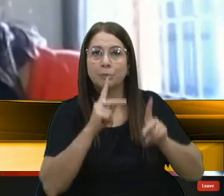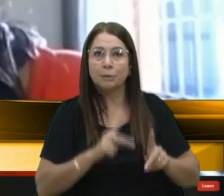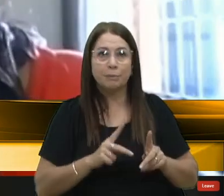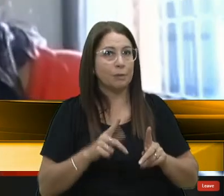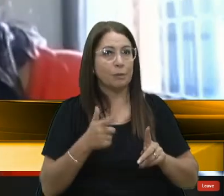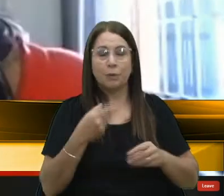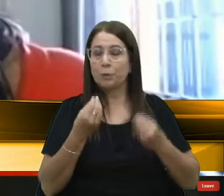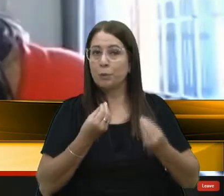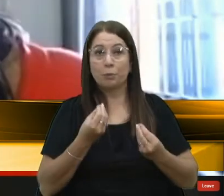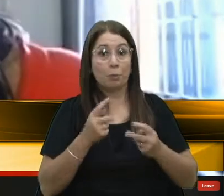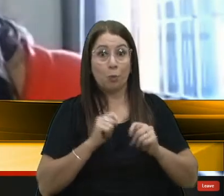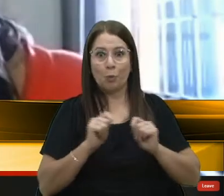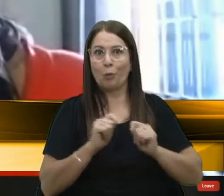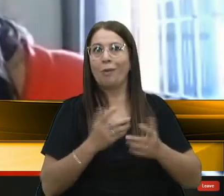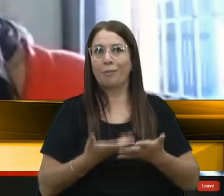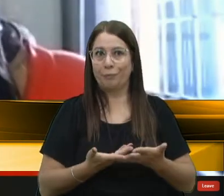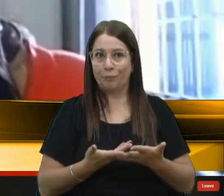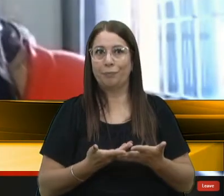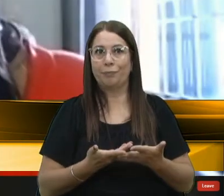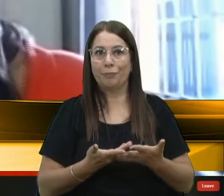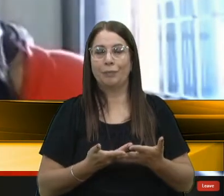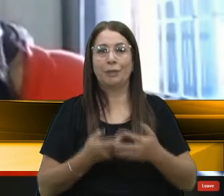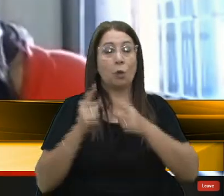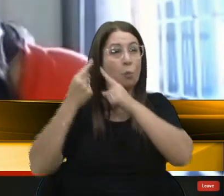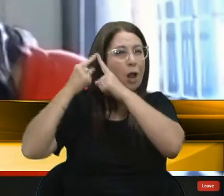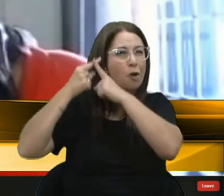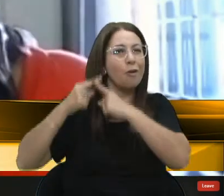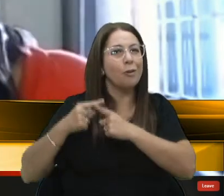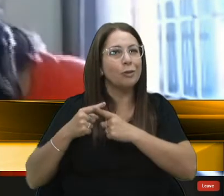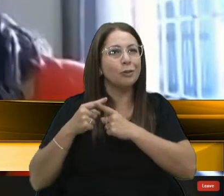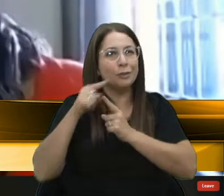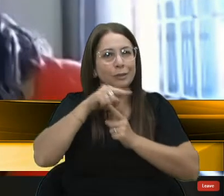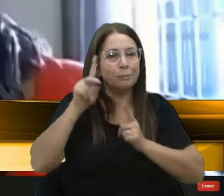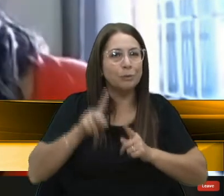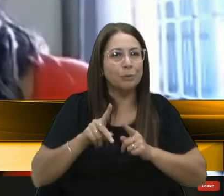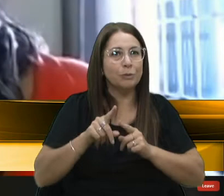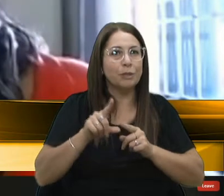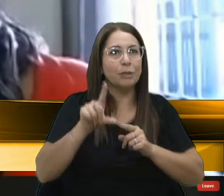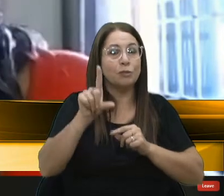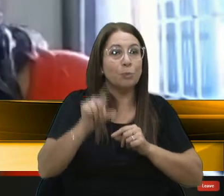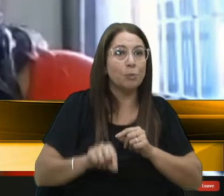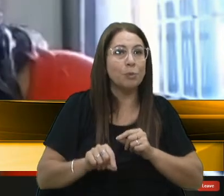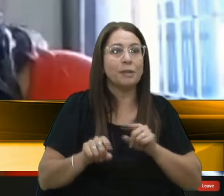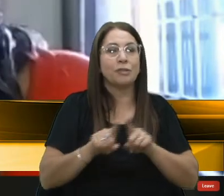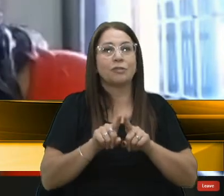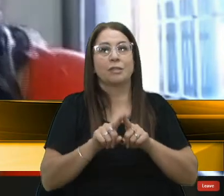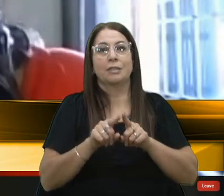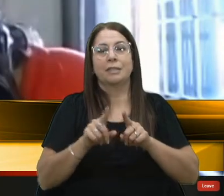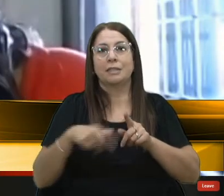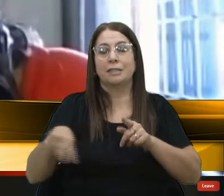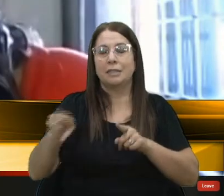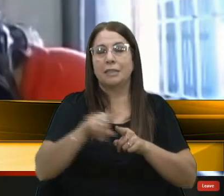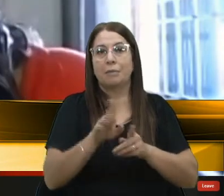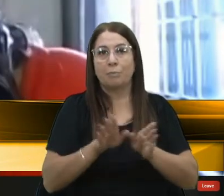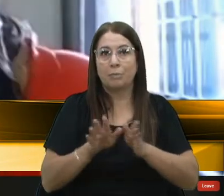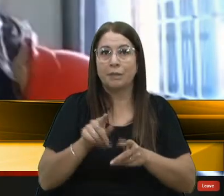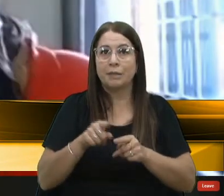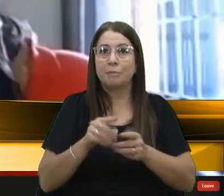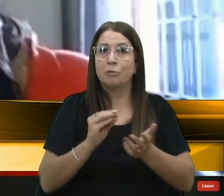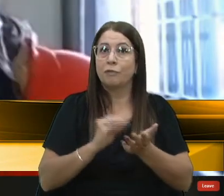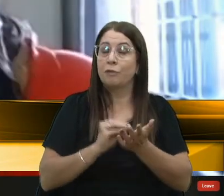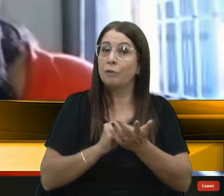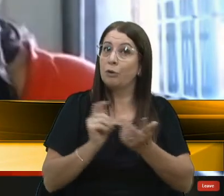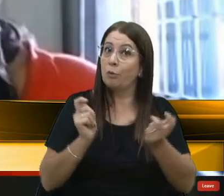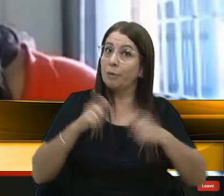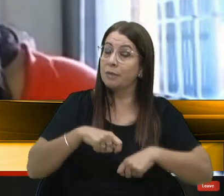dá conta. Então, a lógica dessas restrições é diminuir a mobilidade, né, mas isso sim por incompetência de